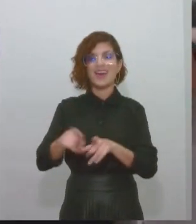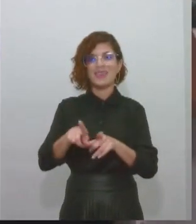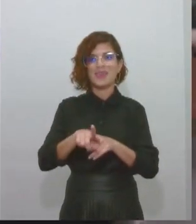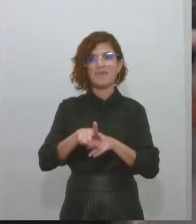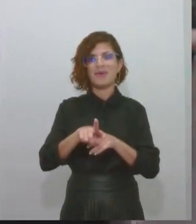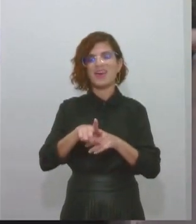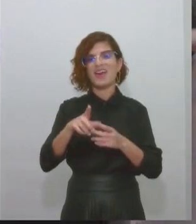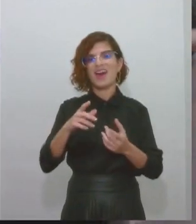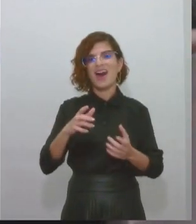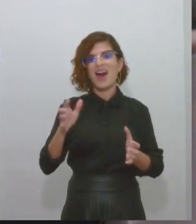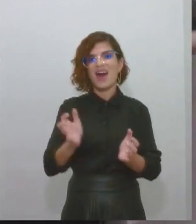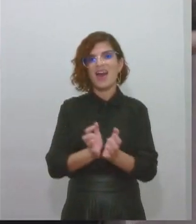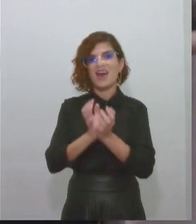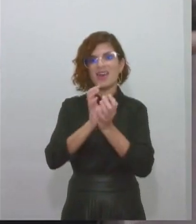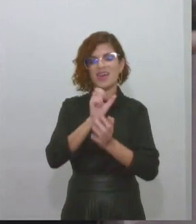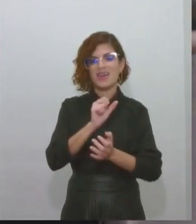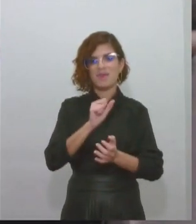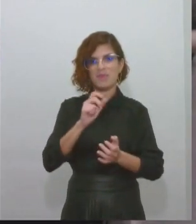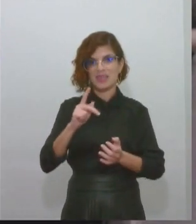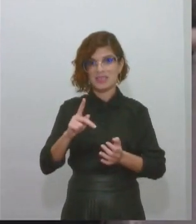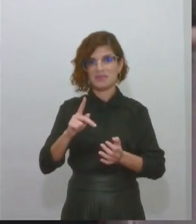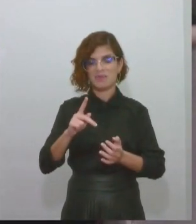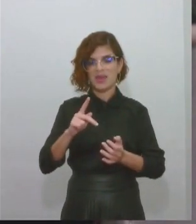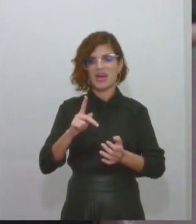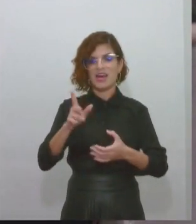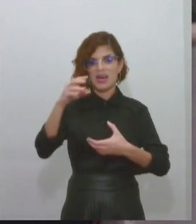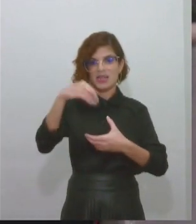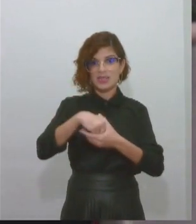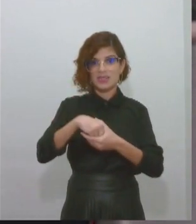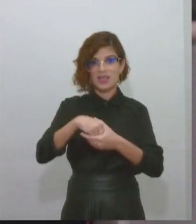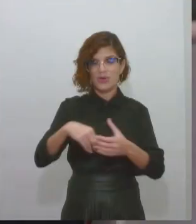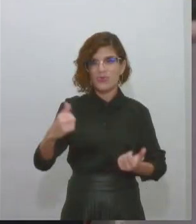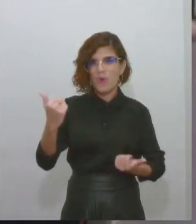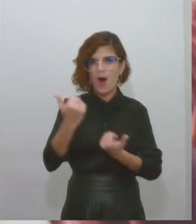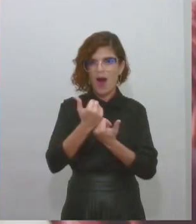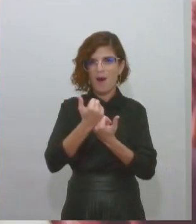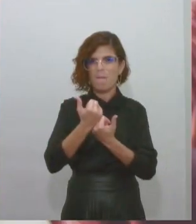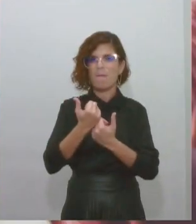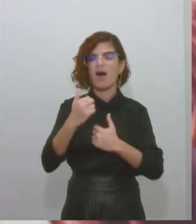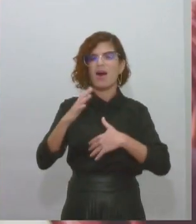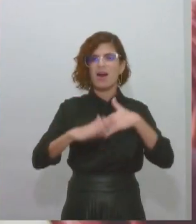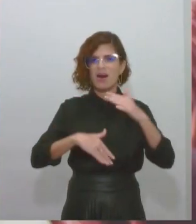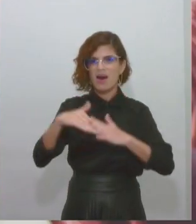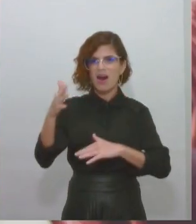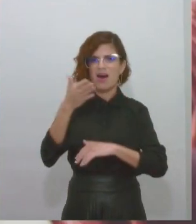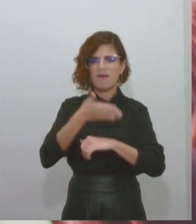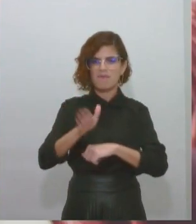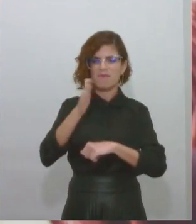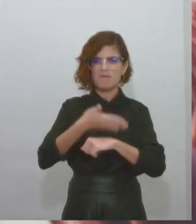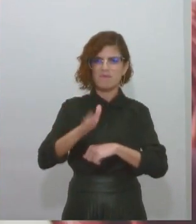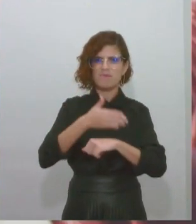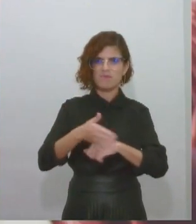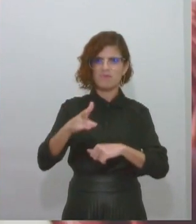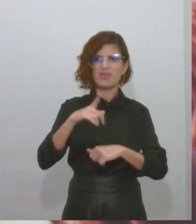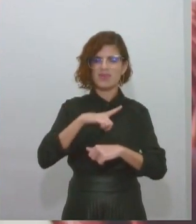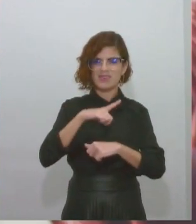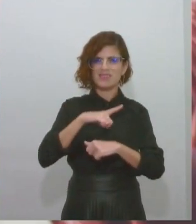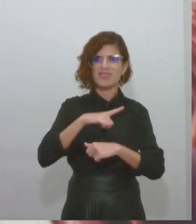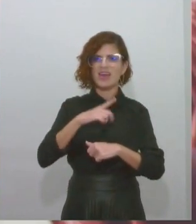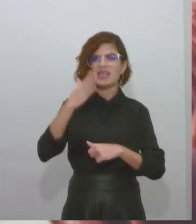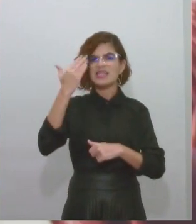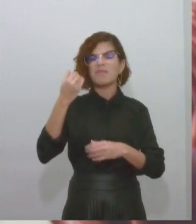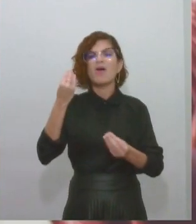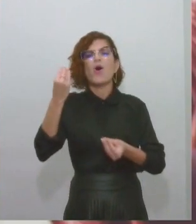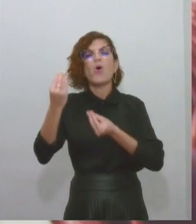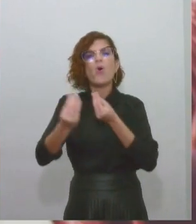Ou seja, a gente já tem uma equipe capacitada, uma equipe preparada, todos treinados, né, para saber como lidar, fazer o atendimento às